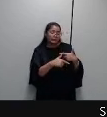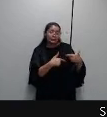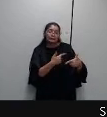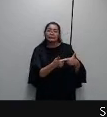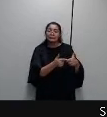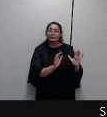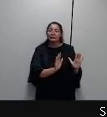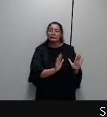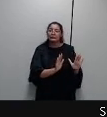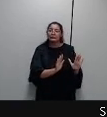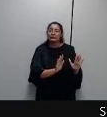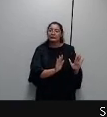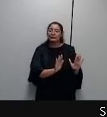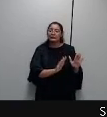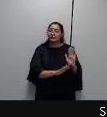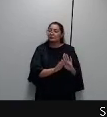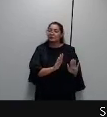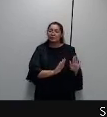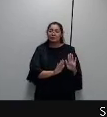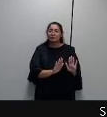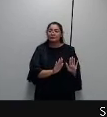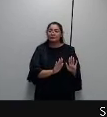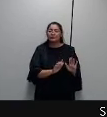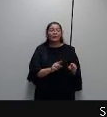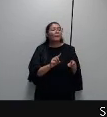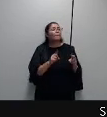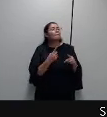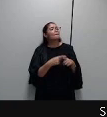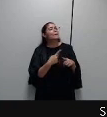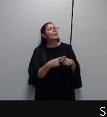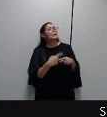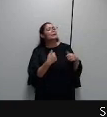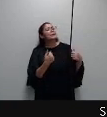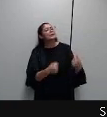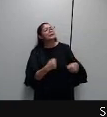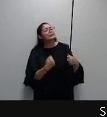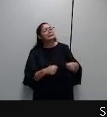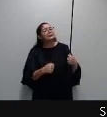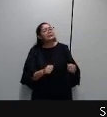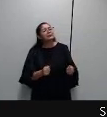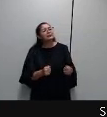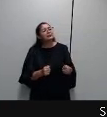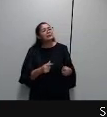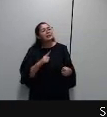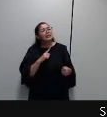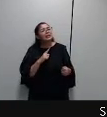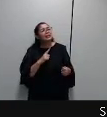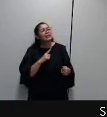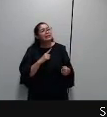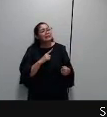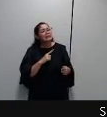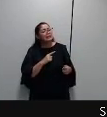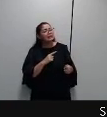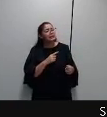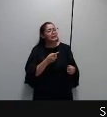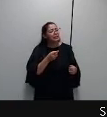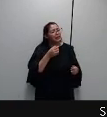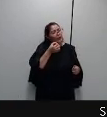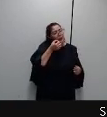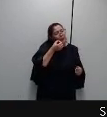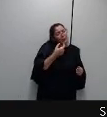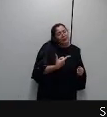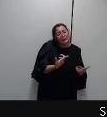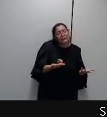súmula não conseguiu porque as aulas precisamos ter decidido isso em relação à dívida não-tributária